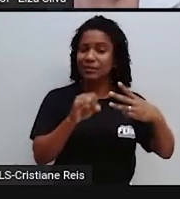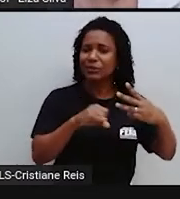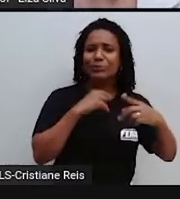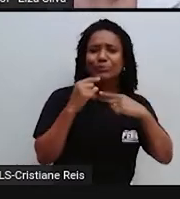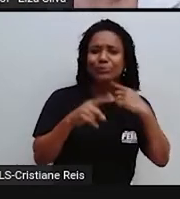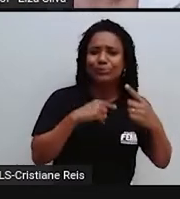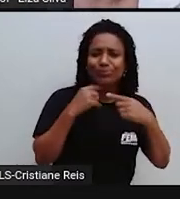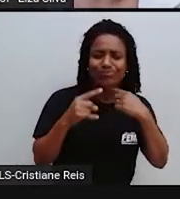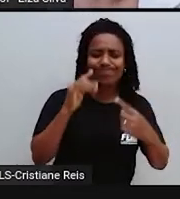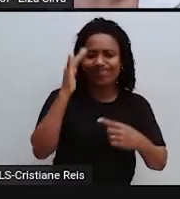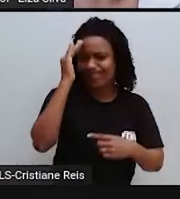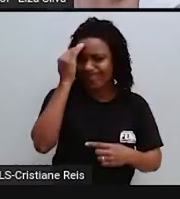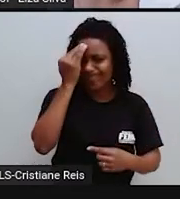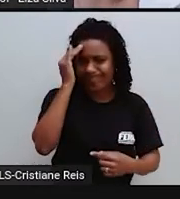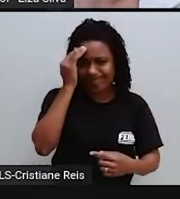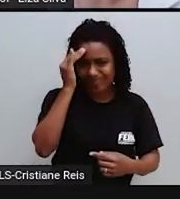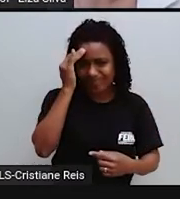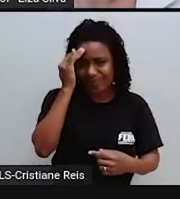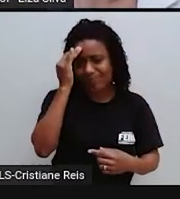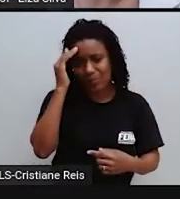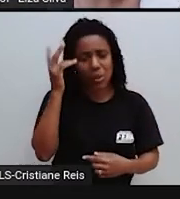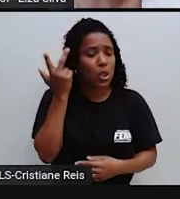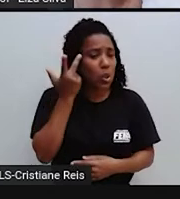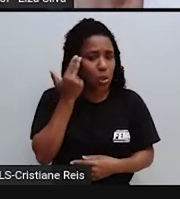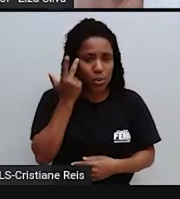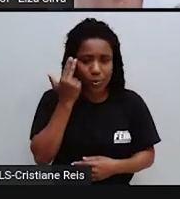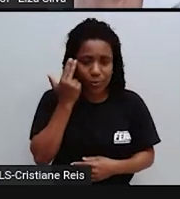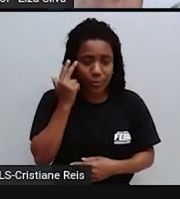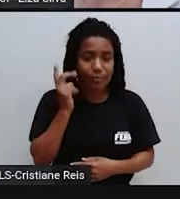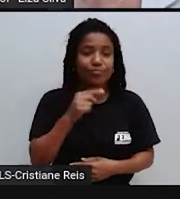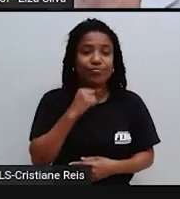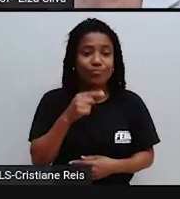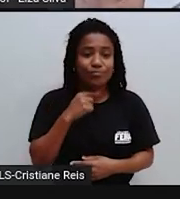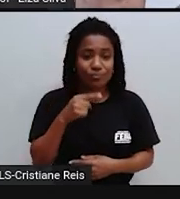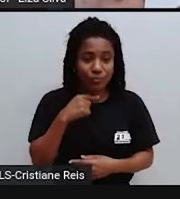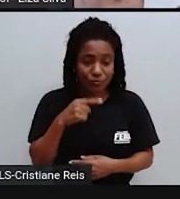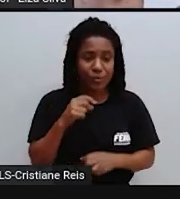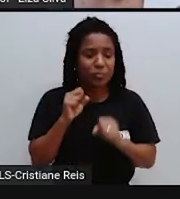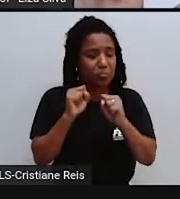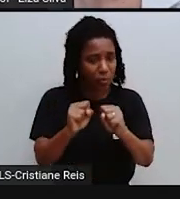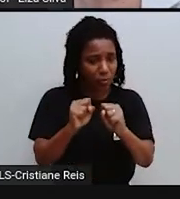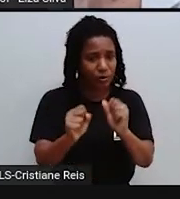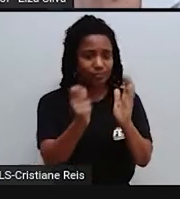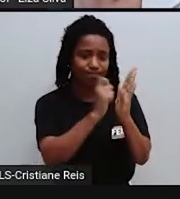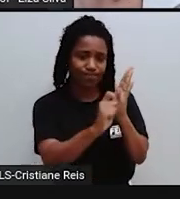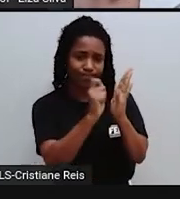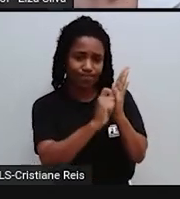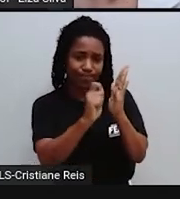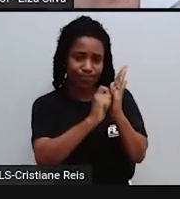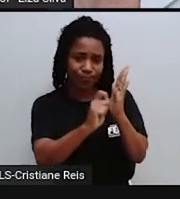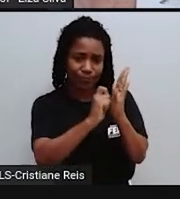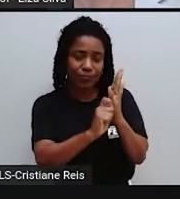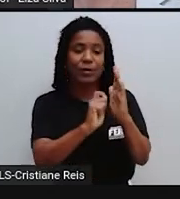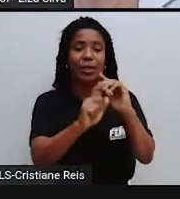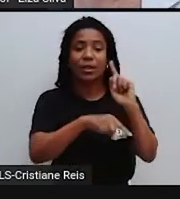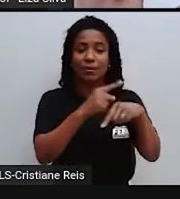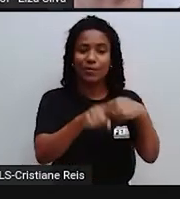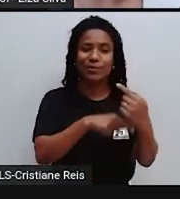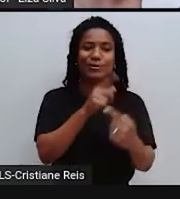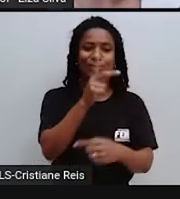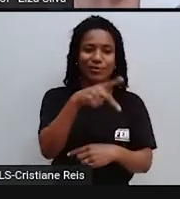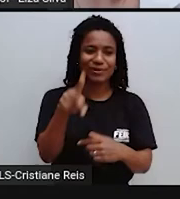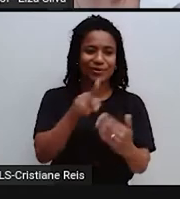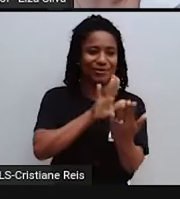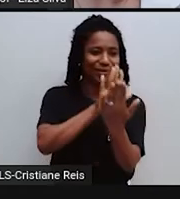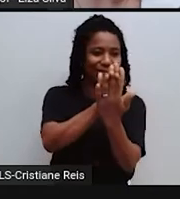que surgem durante a aprendizagem, que é muito natural, anote-as e tire-as na primeira oportunidade com